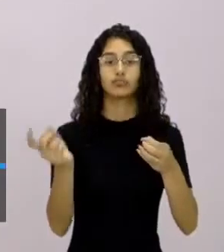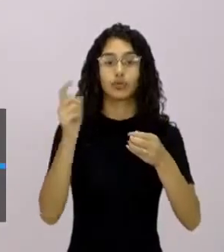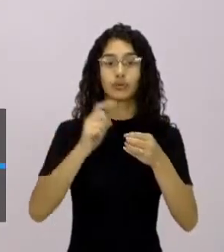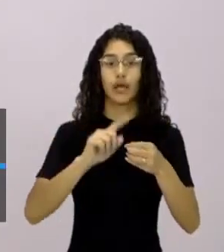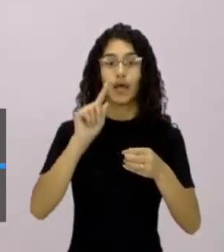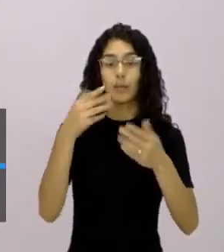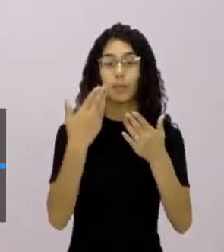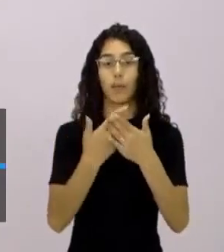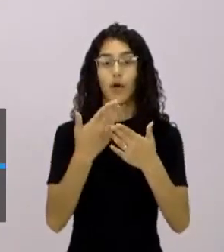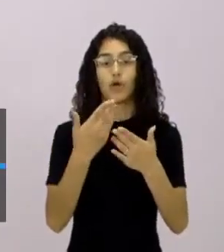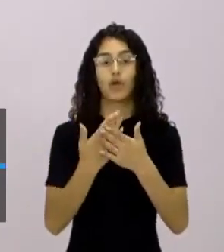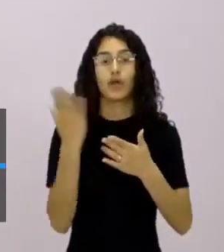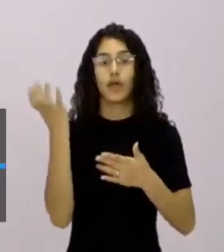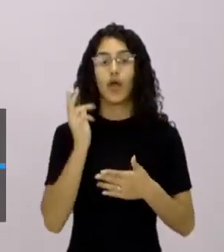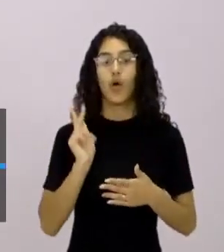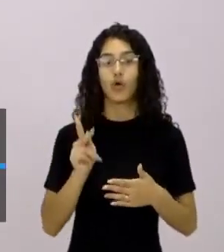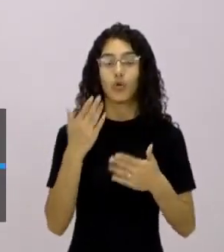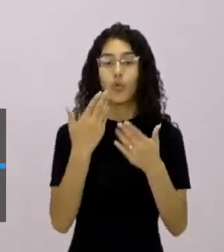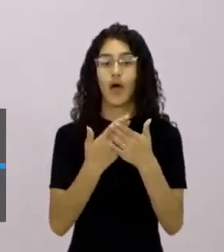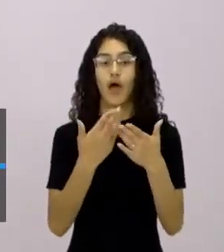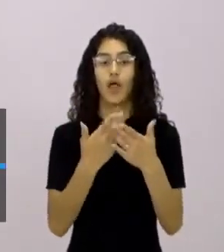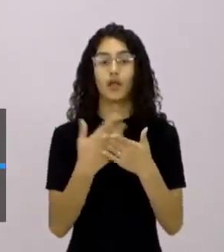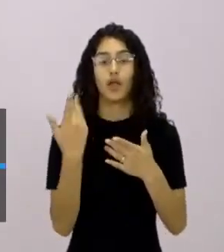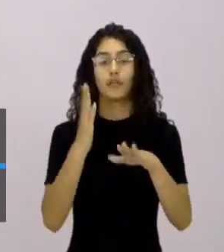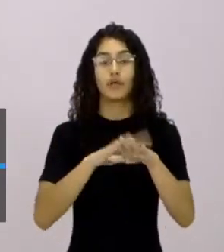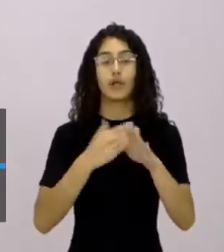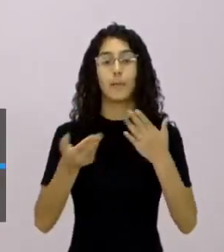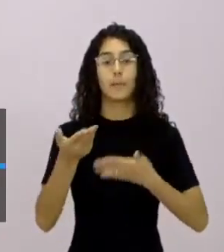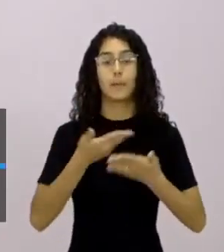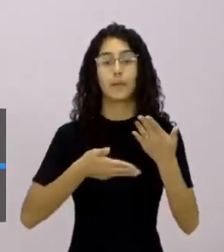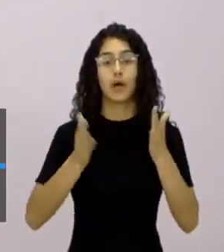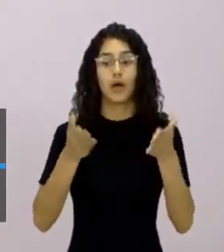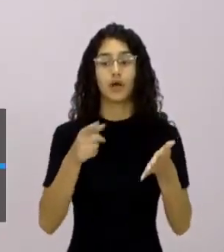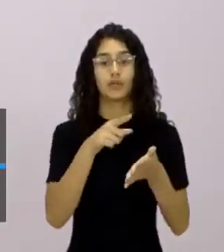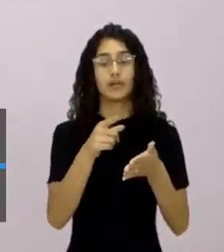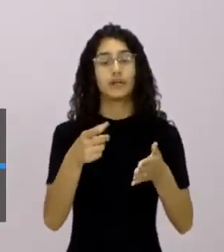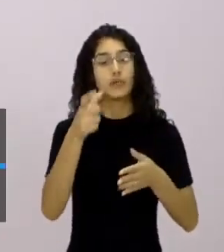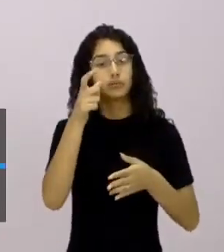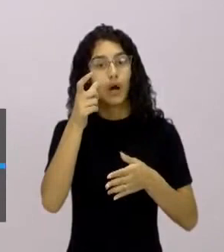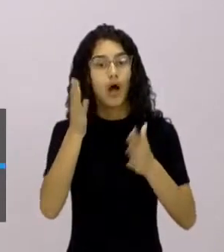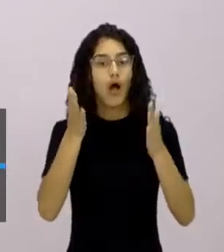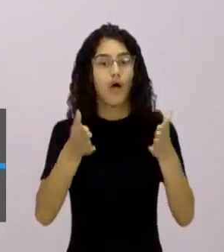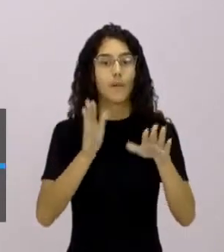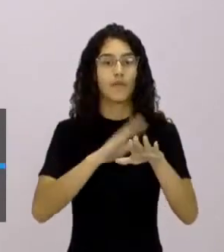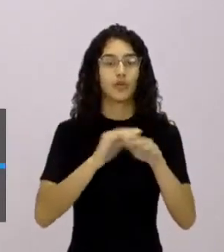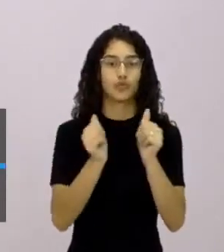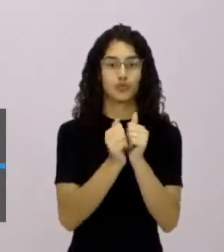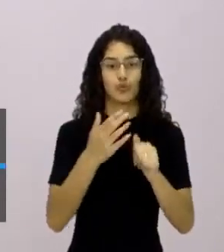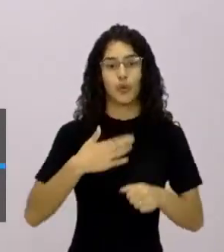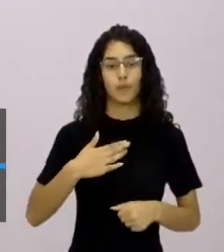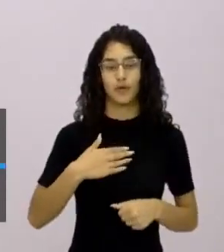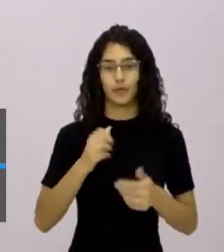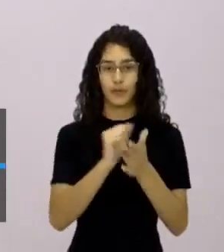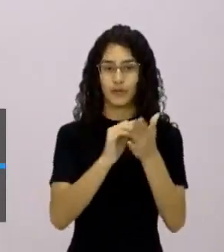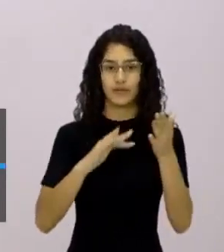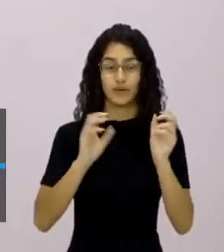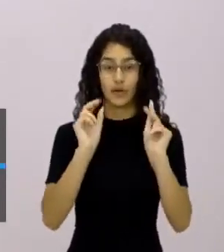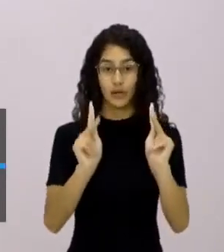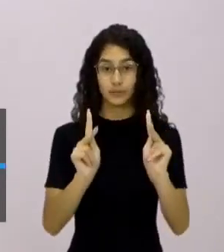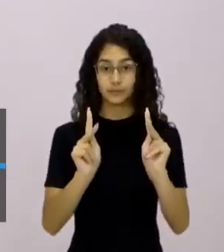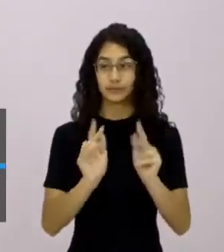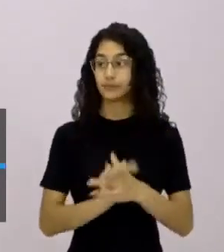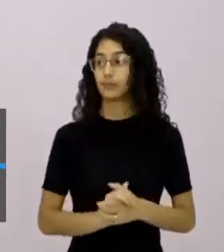e para os estudantes que querem continuar essa aula, nós vamos fazer interação e você entre ao vivo para fazer comigo alguns desses exercícios, tá